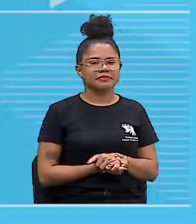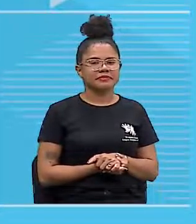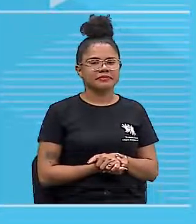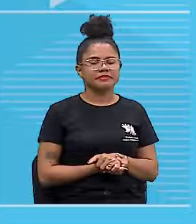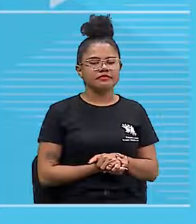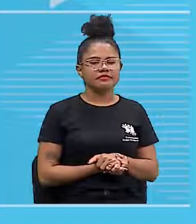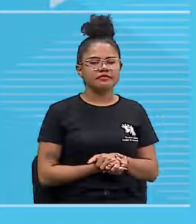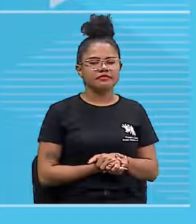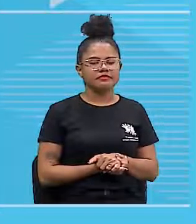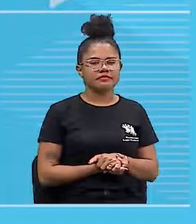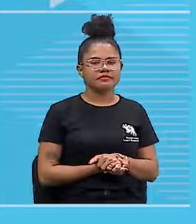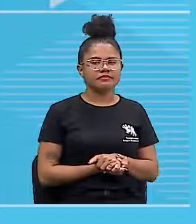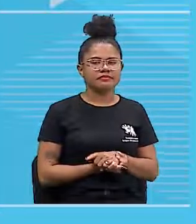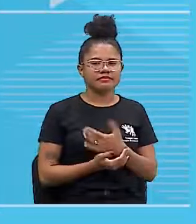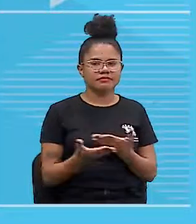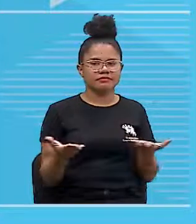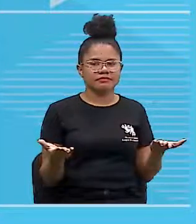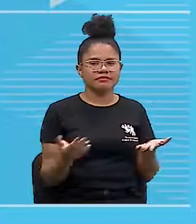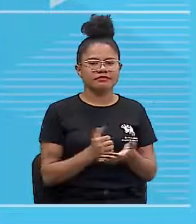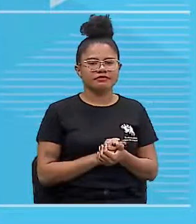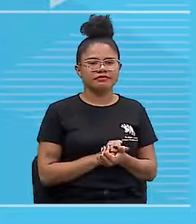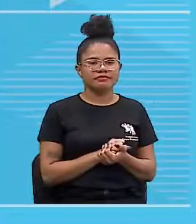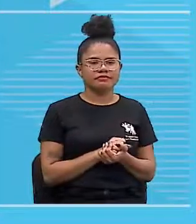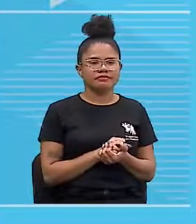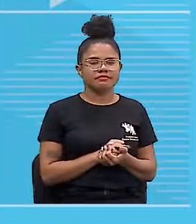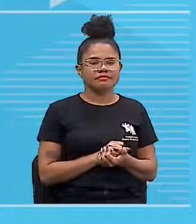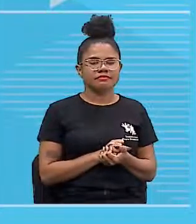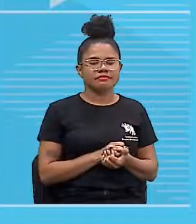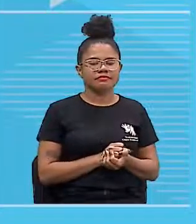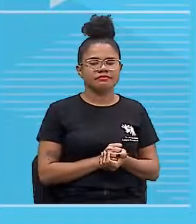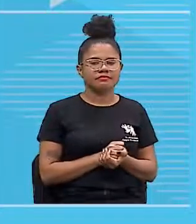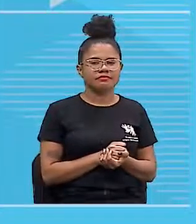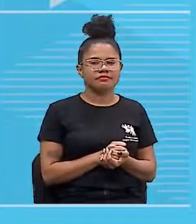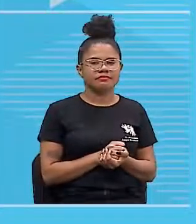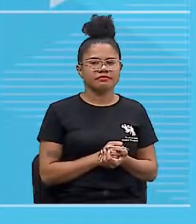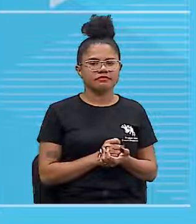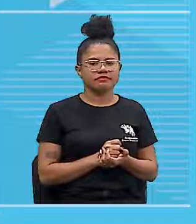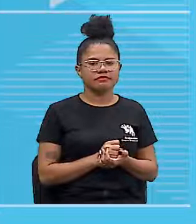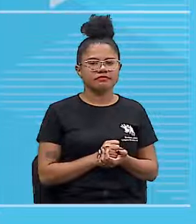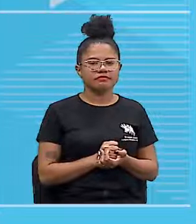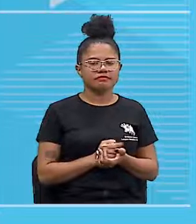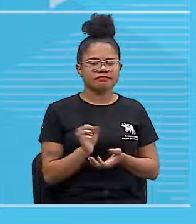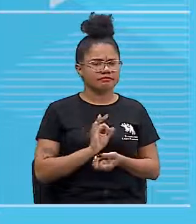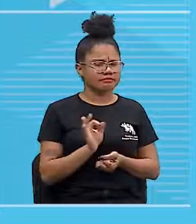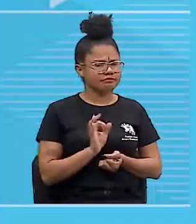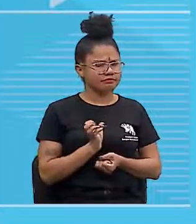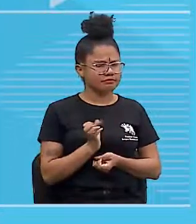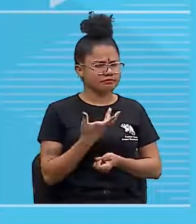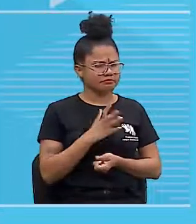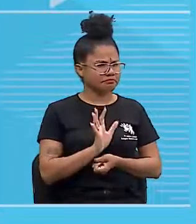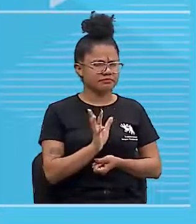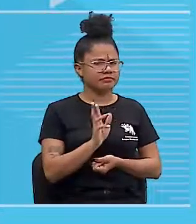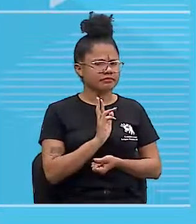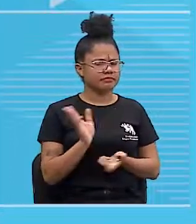meus alunos conectados através de IPTV Canavieira colando Gurguéia Eliseu Martins ninguém quer mandar um gabarito elas vão